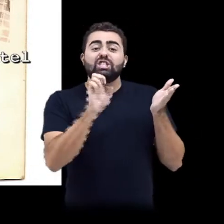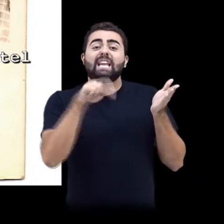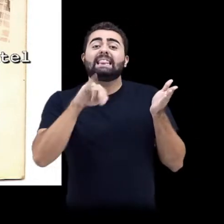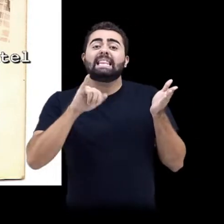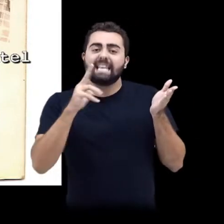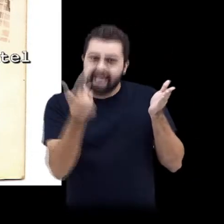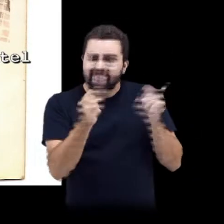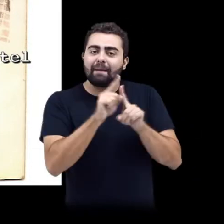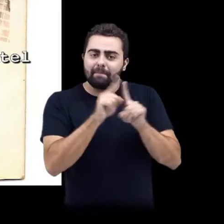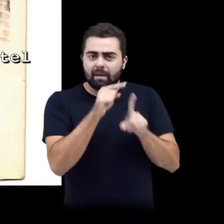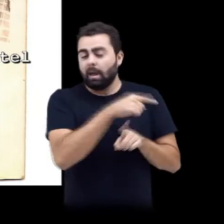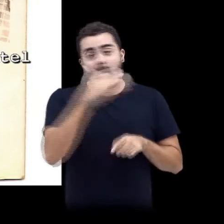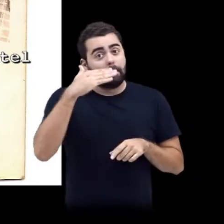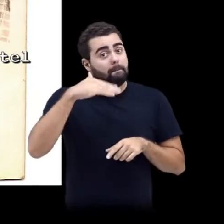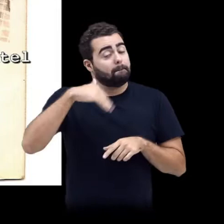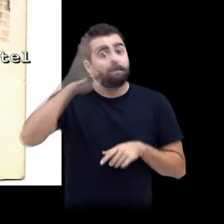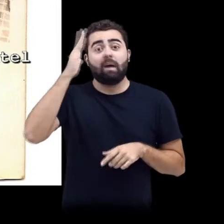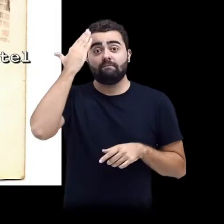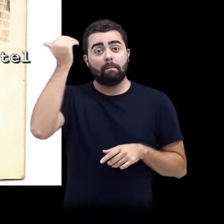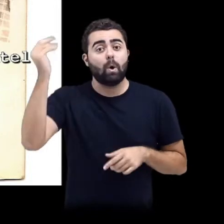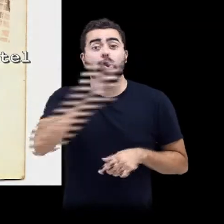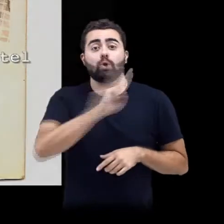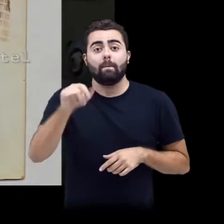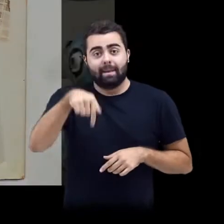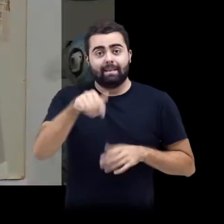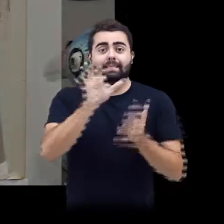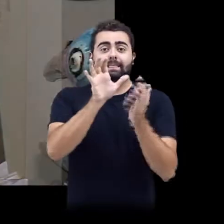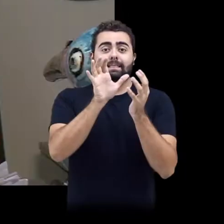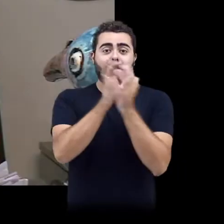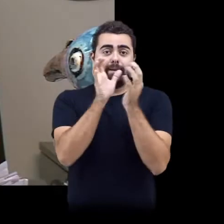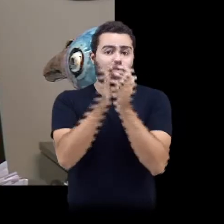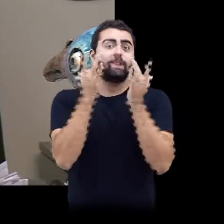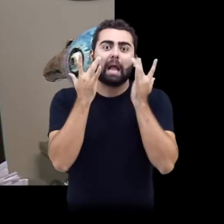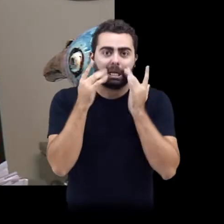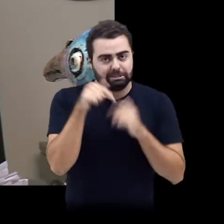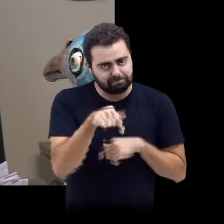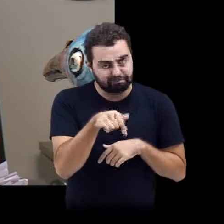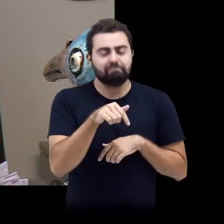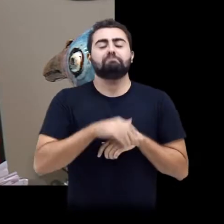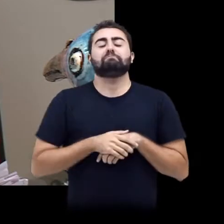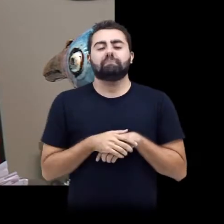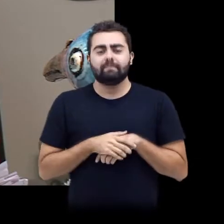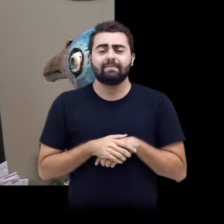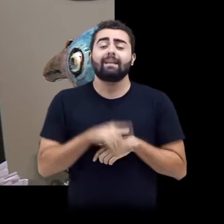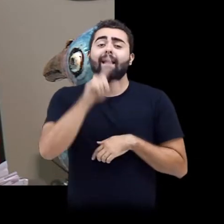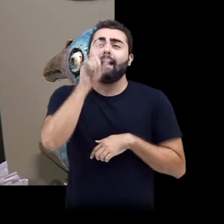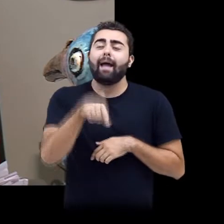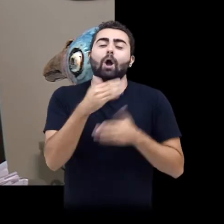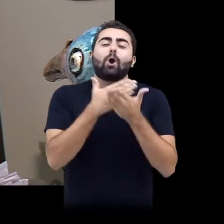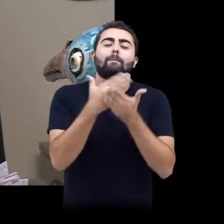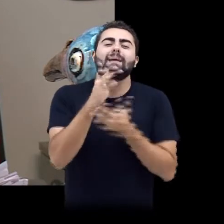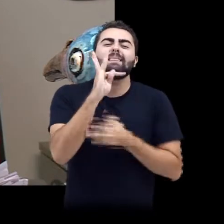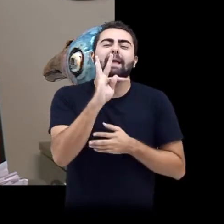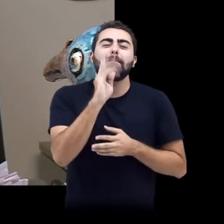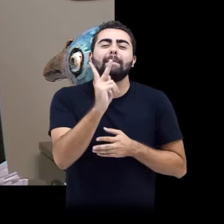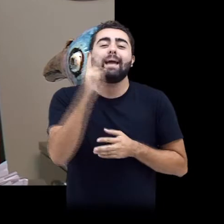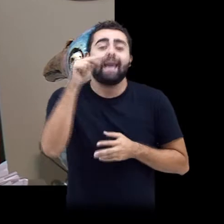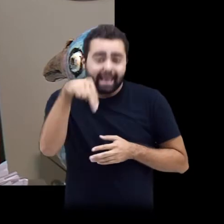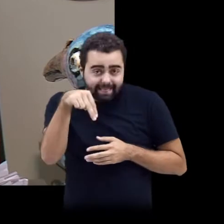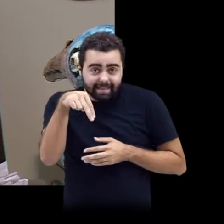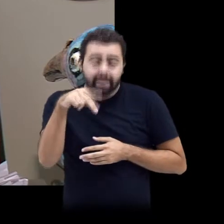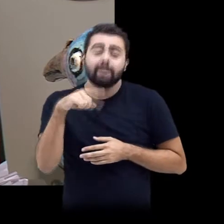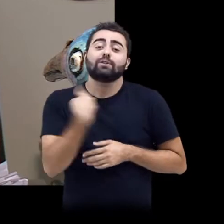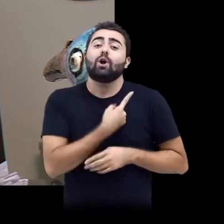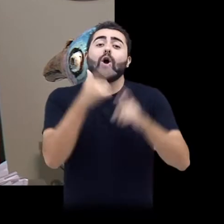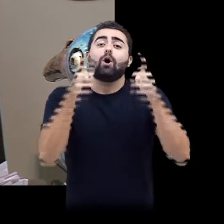do teatro de amadores de Pernambuco, do teatro pernambucano. Era a peça de estreia do TPN, a gente fez essa temporada no